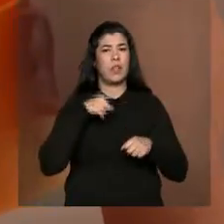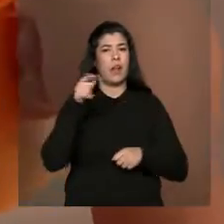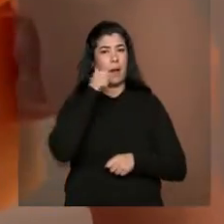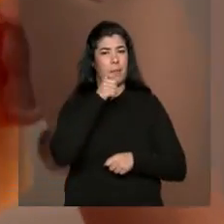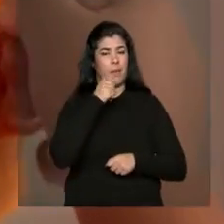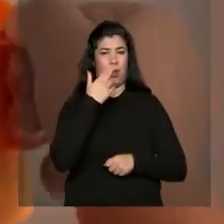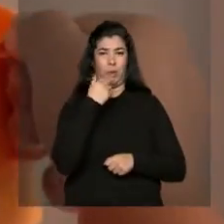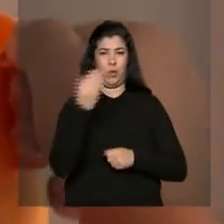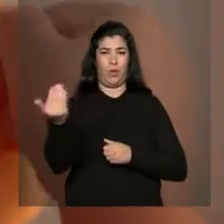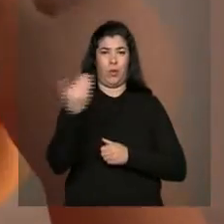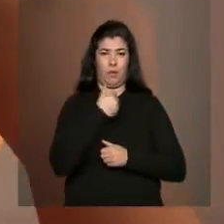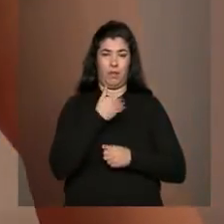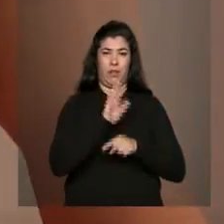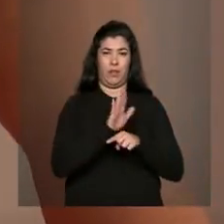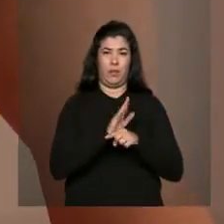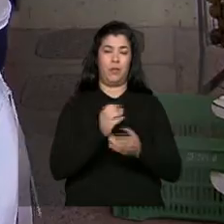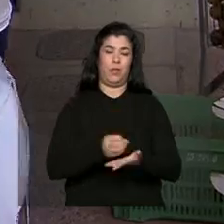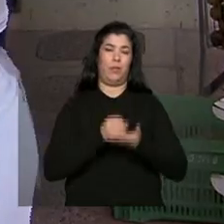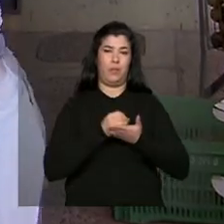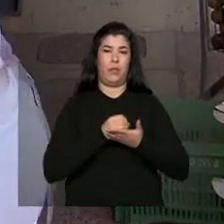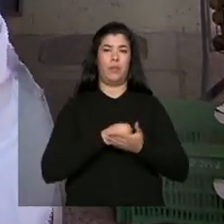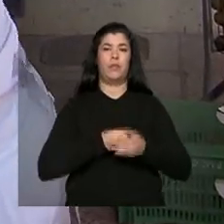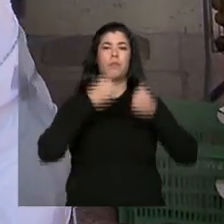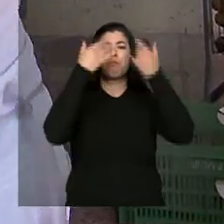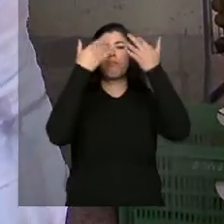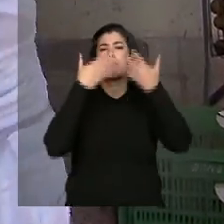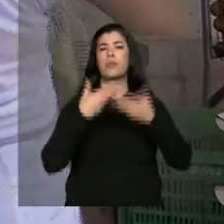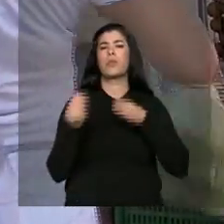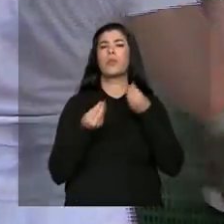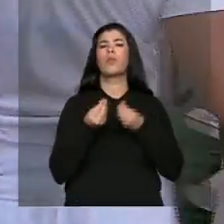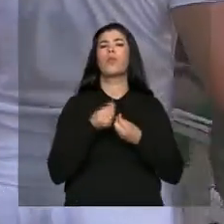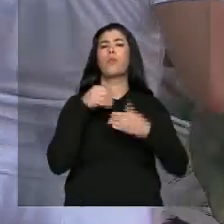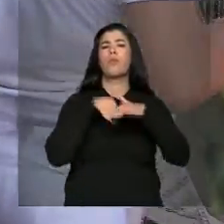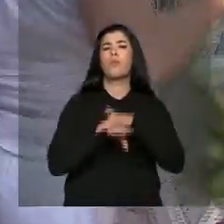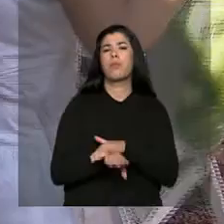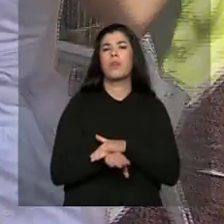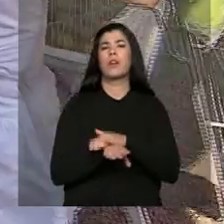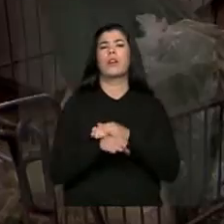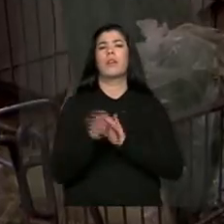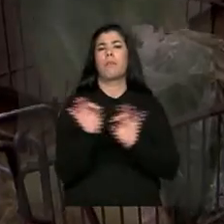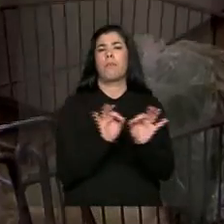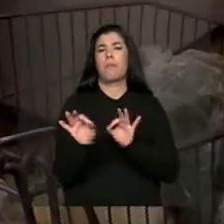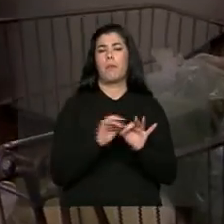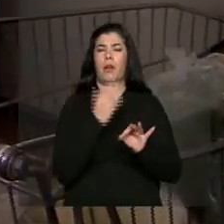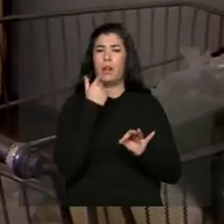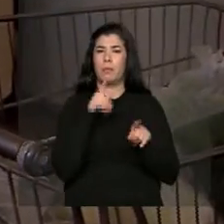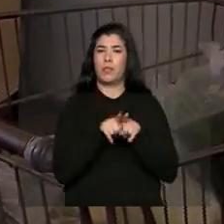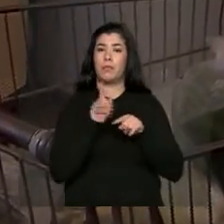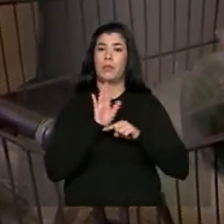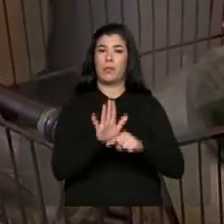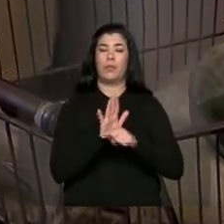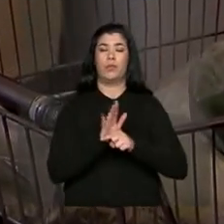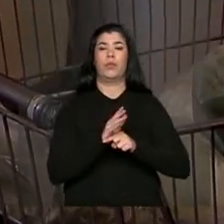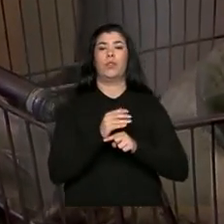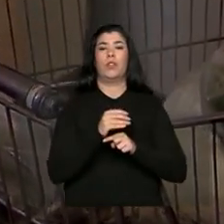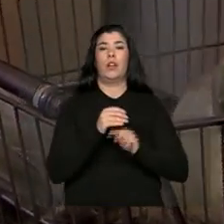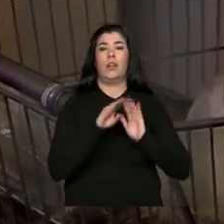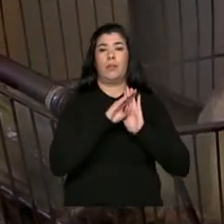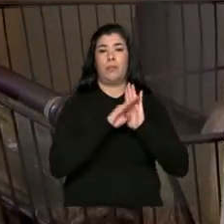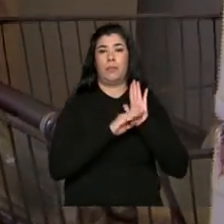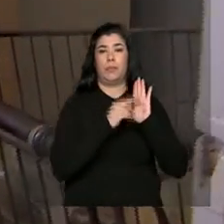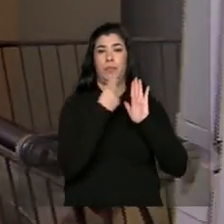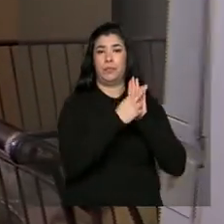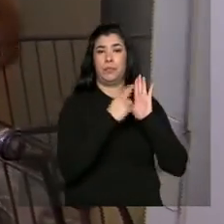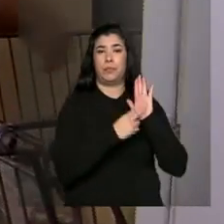acordo com o que a gente tem na casa. E para detalhar como armazenar e preparar os alimentos, além de ajudar na elaboração de cardápios